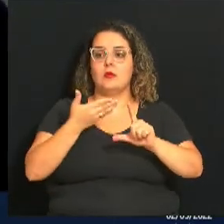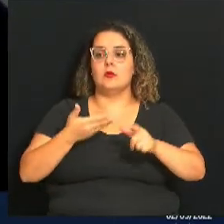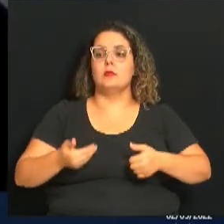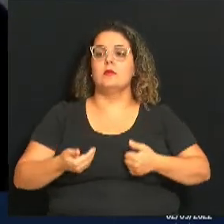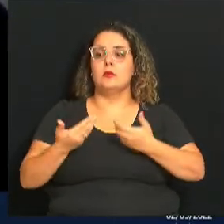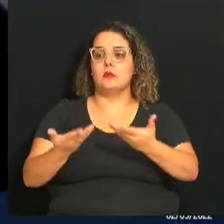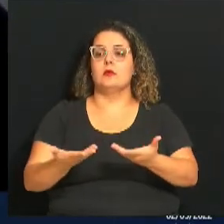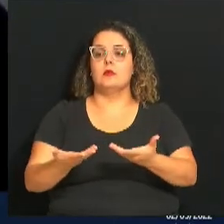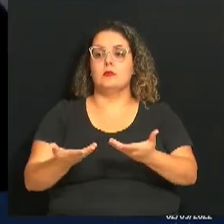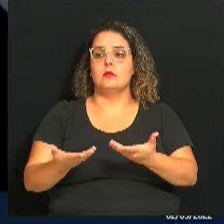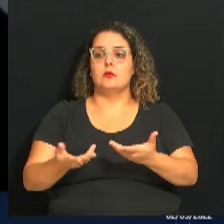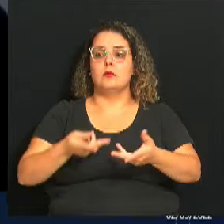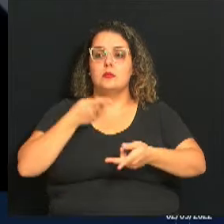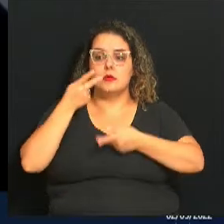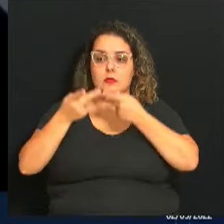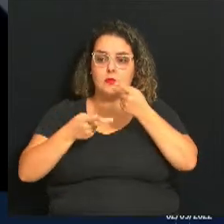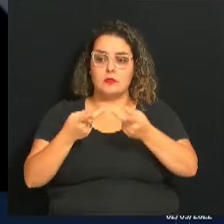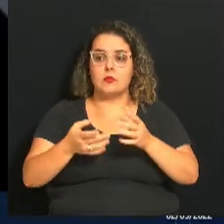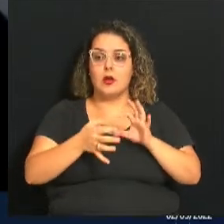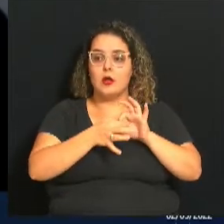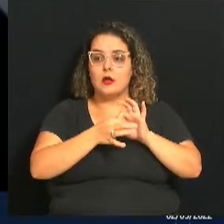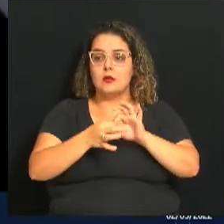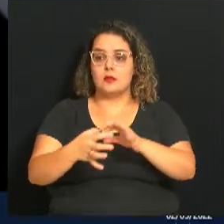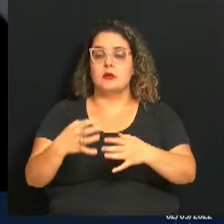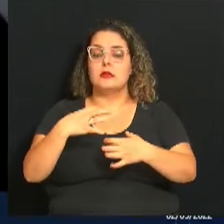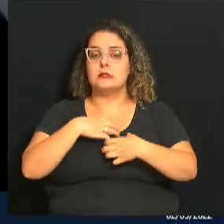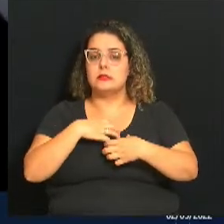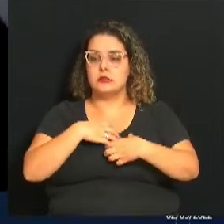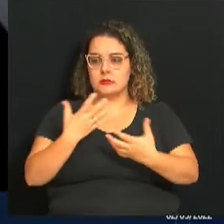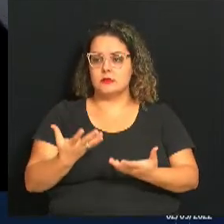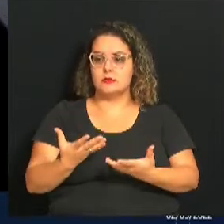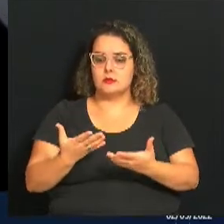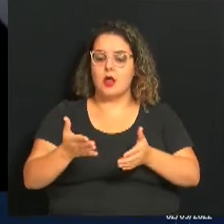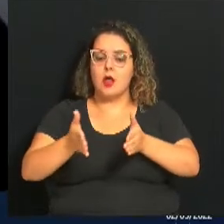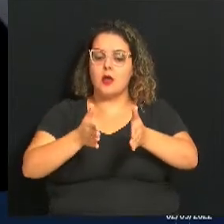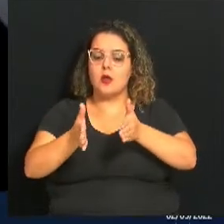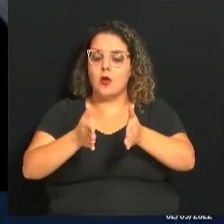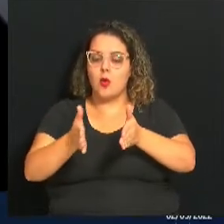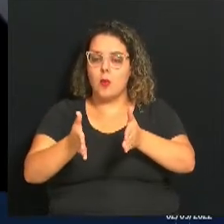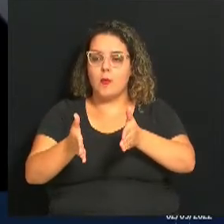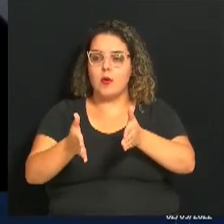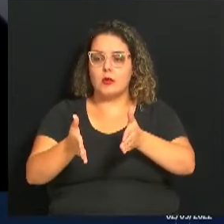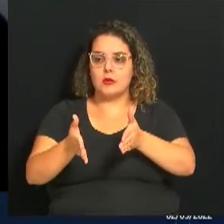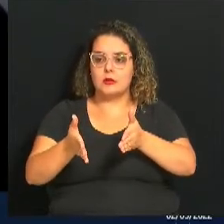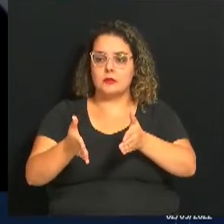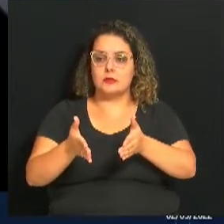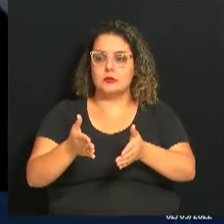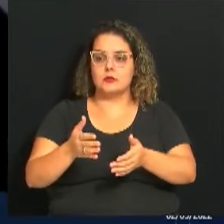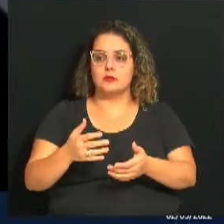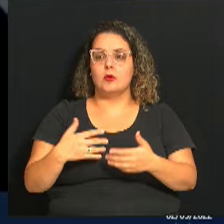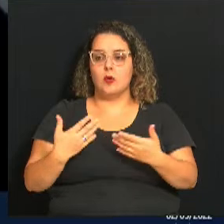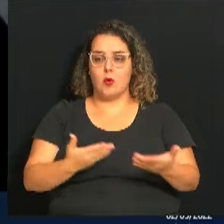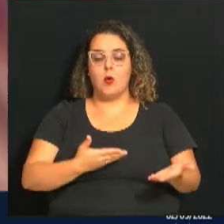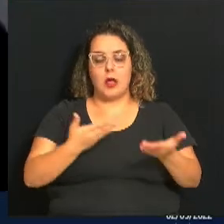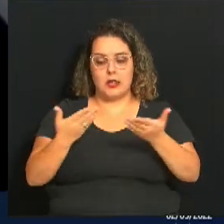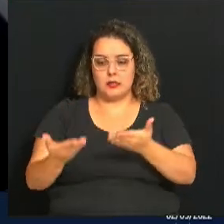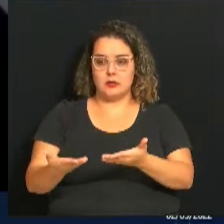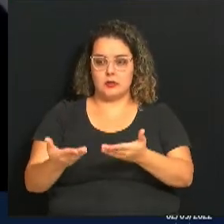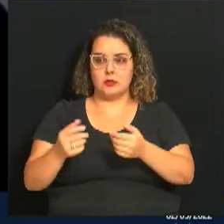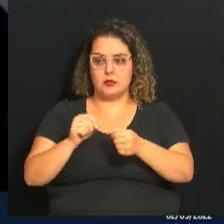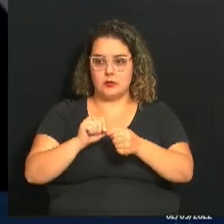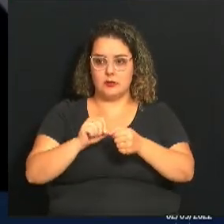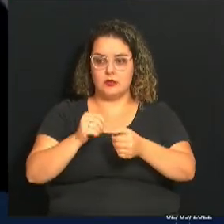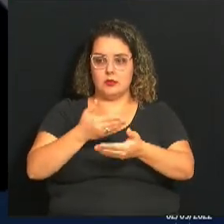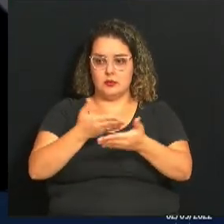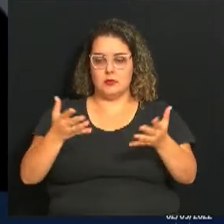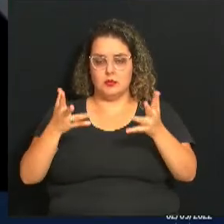essa minha fala introdutória é só para a gente sentir que estágio nós estamos. Com essa apresentação que eu vou fazer aos senhores, a todo